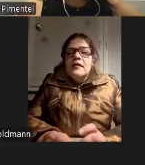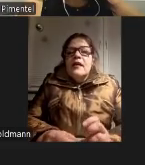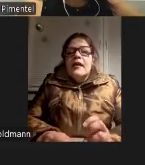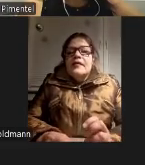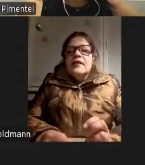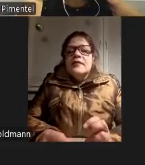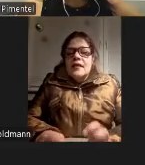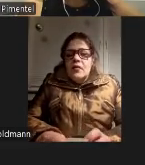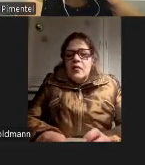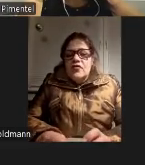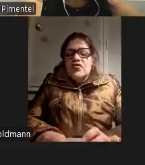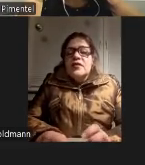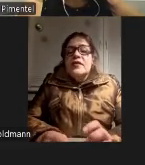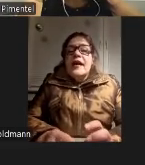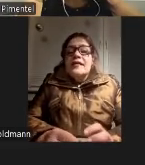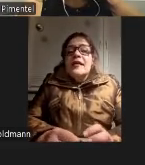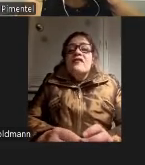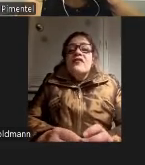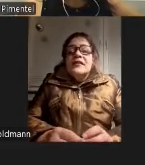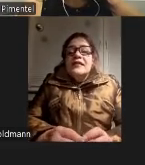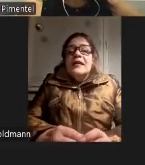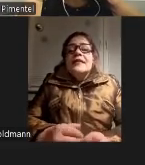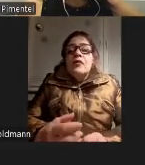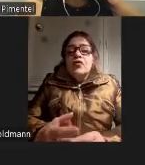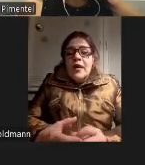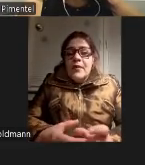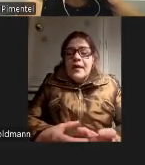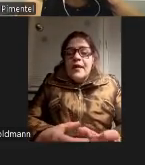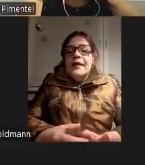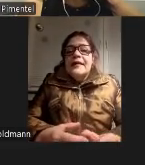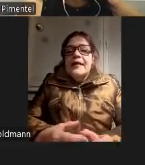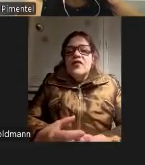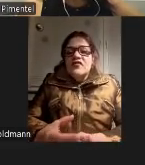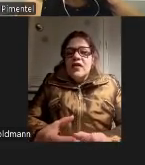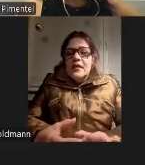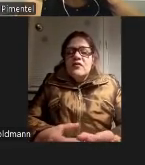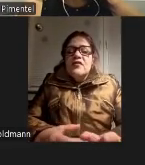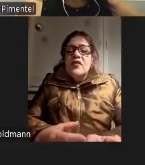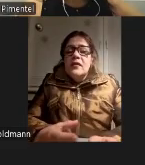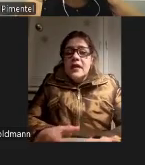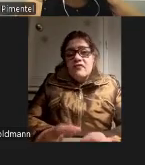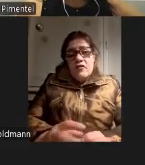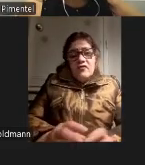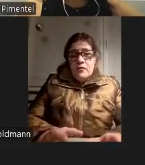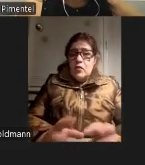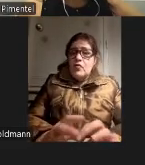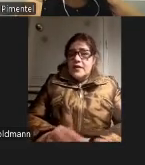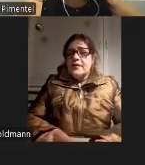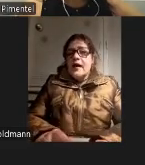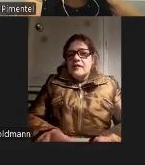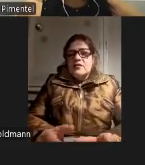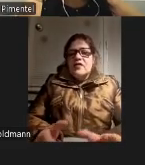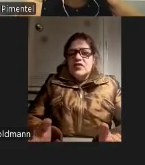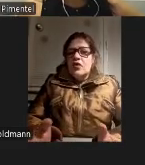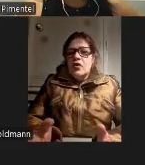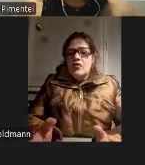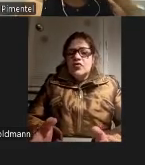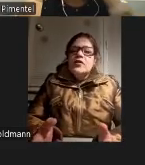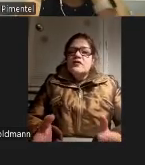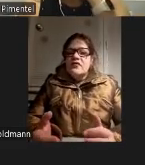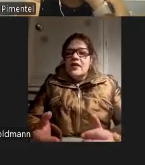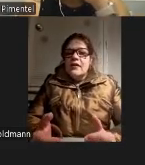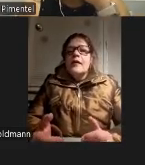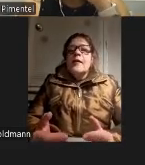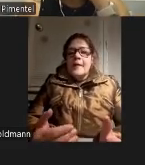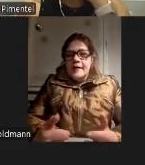danificar essas células. E aí ela vai tentar se autorreparar na neuroinflamação. Inflamei, eu vou me consertar. Isso é fisiológico.